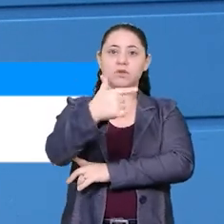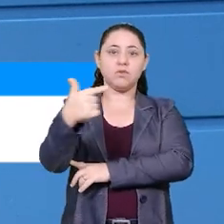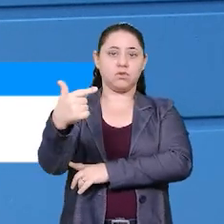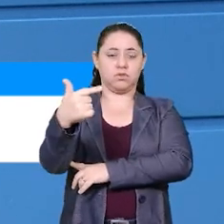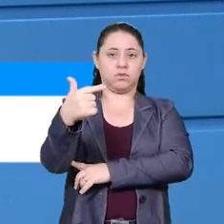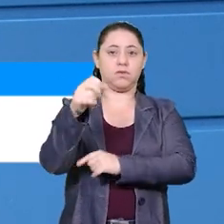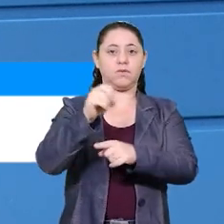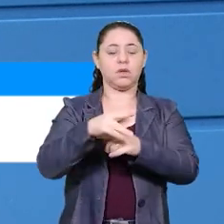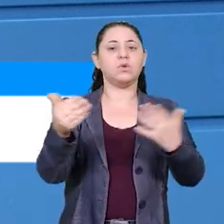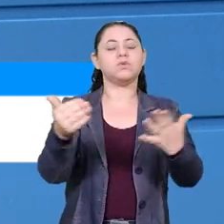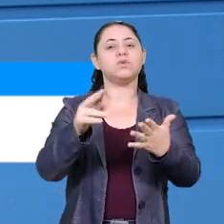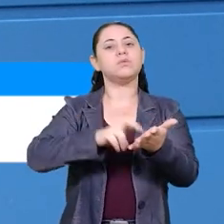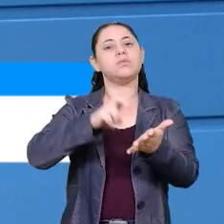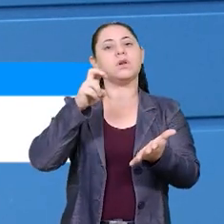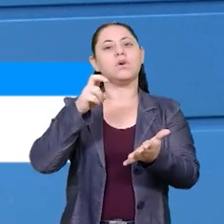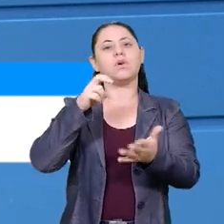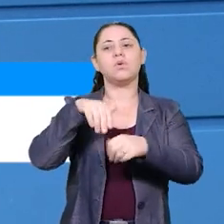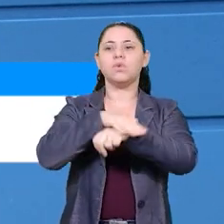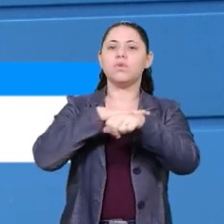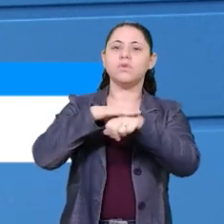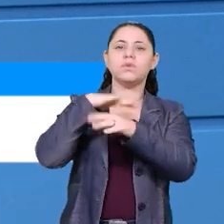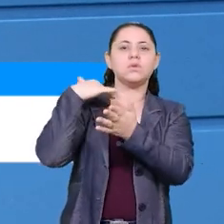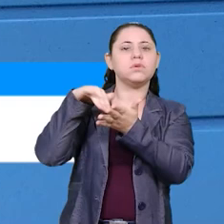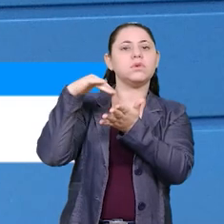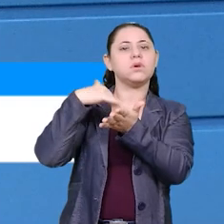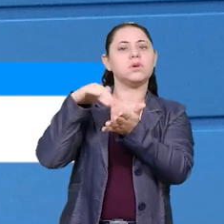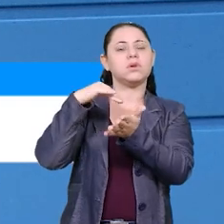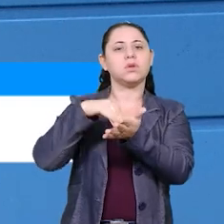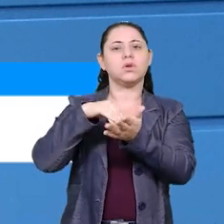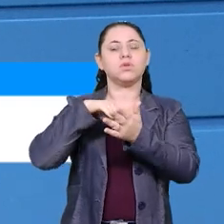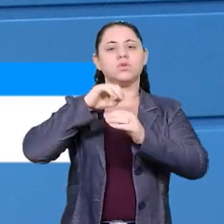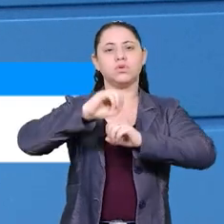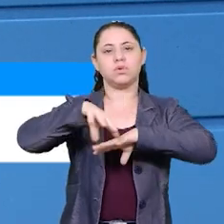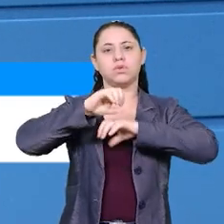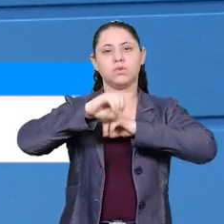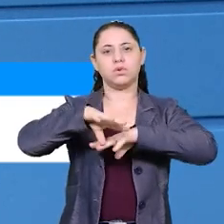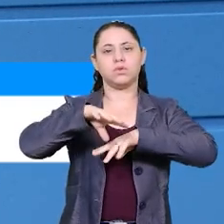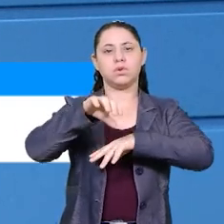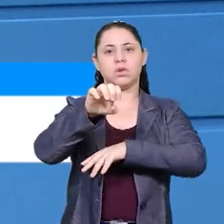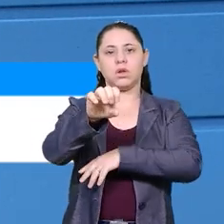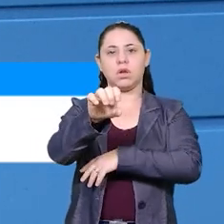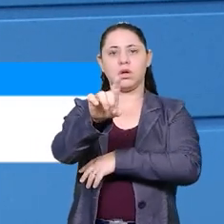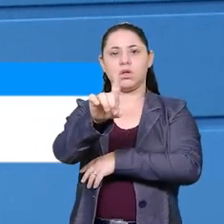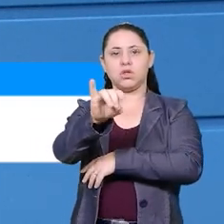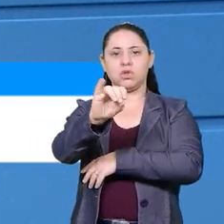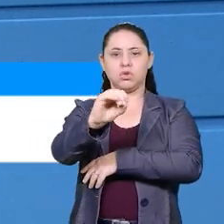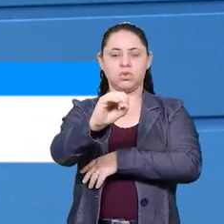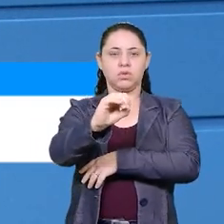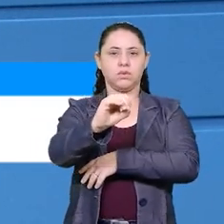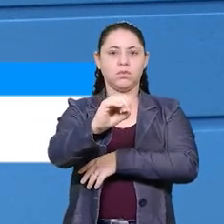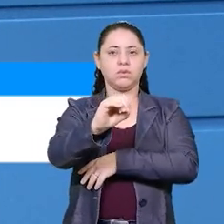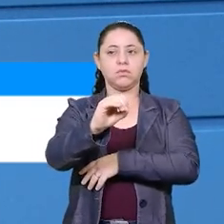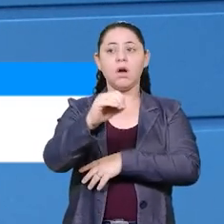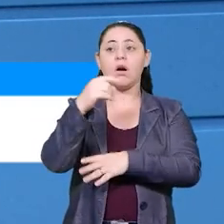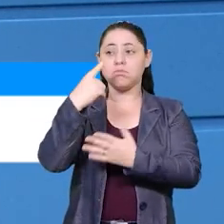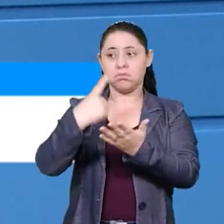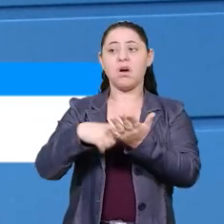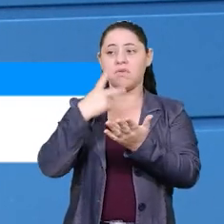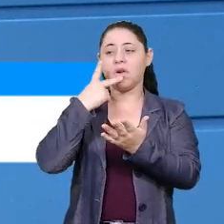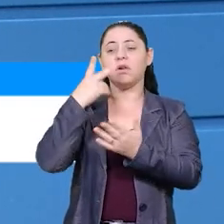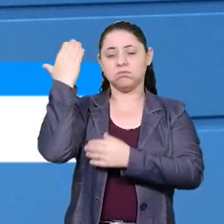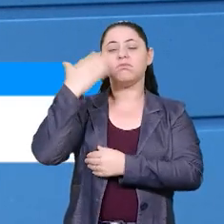722 vagas né hoje pela manhã eu falei com o secretário adjunto de educação édio que